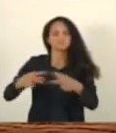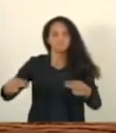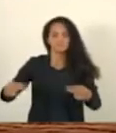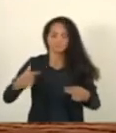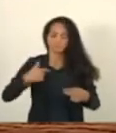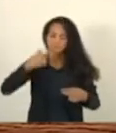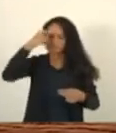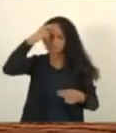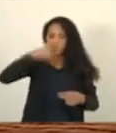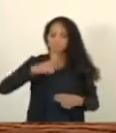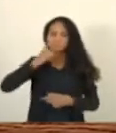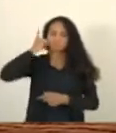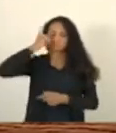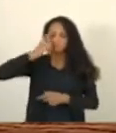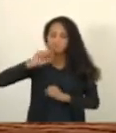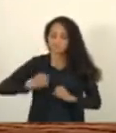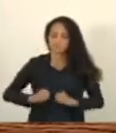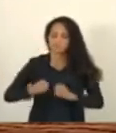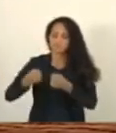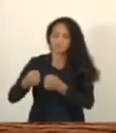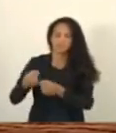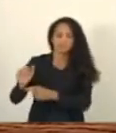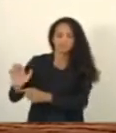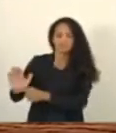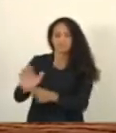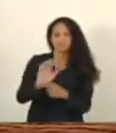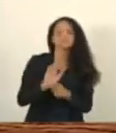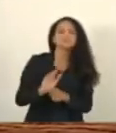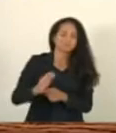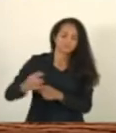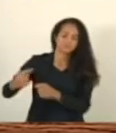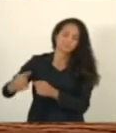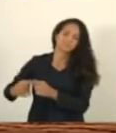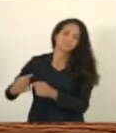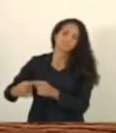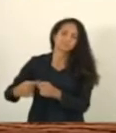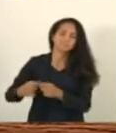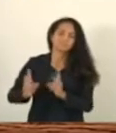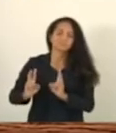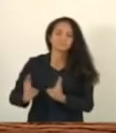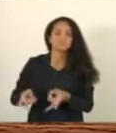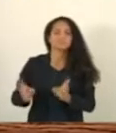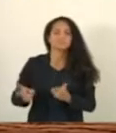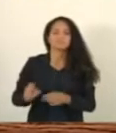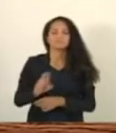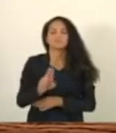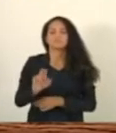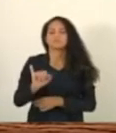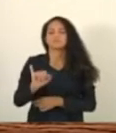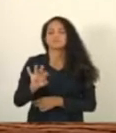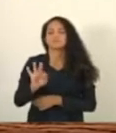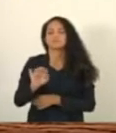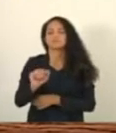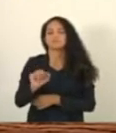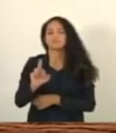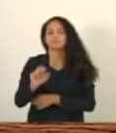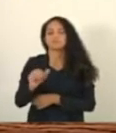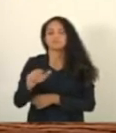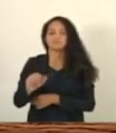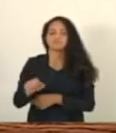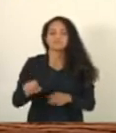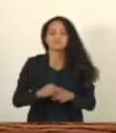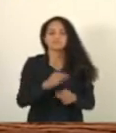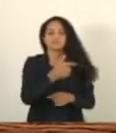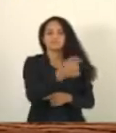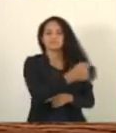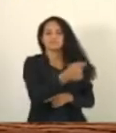deputado como defensor das causas e demandas daquele município. Itarana, assim como os outros 77 municípios,